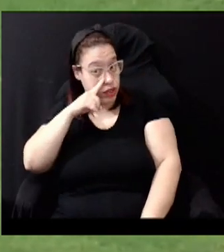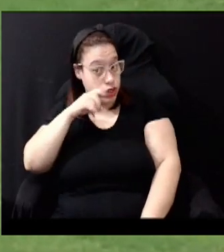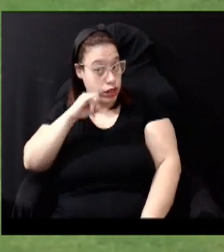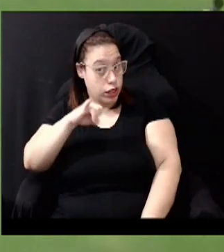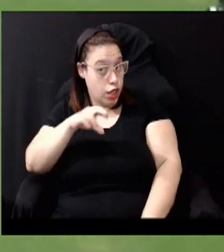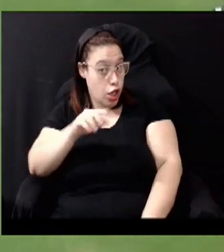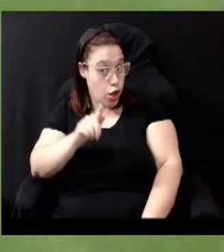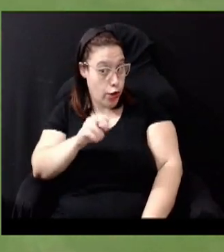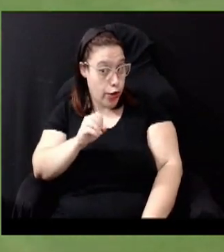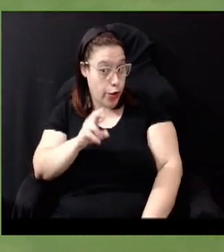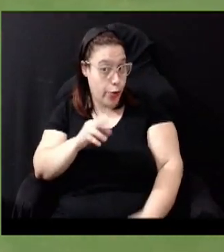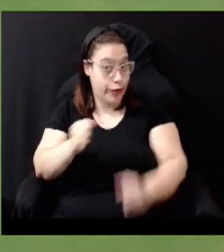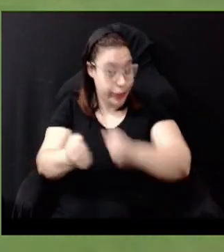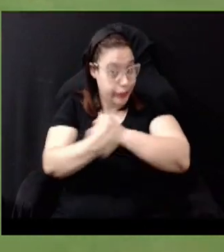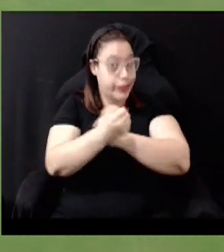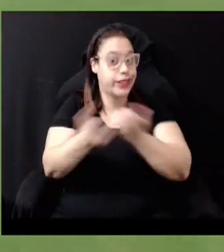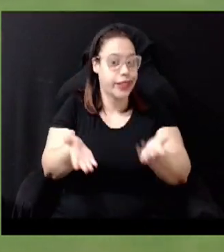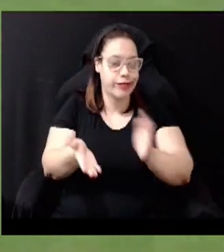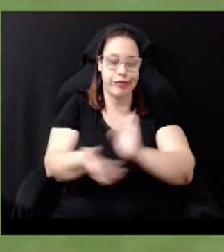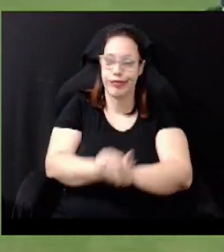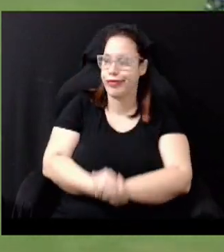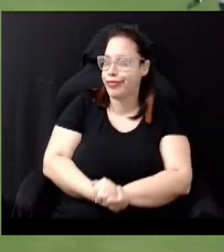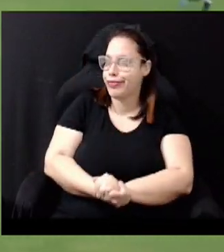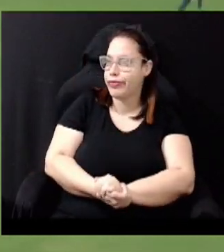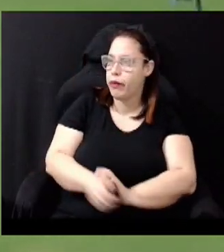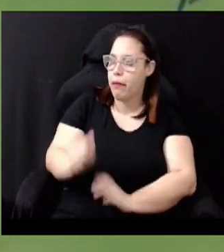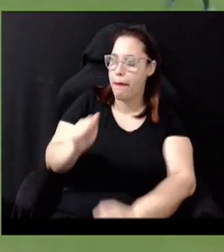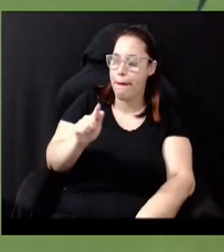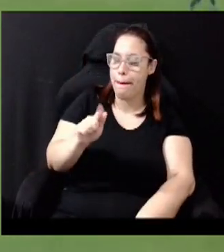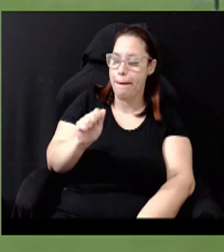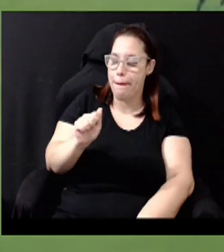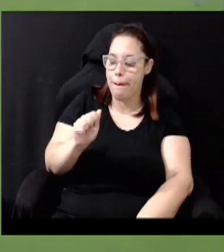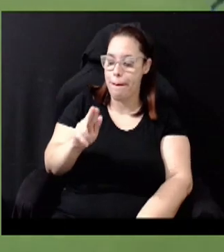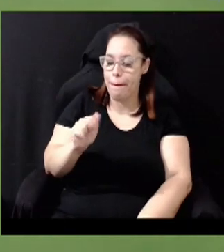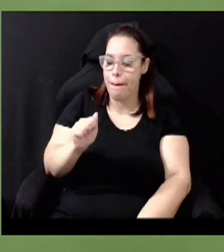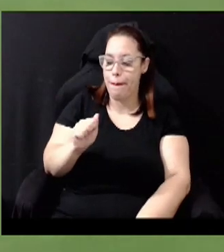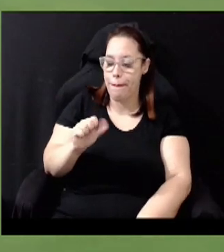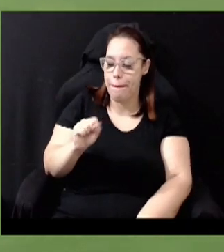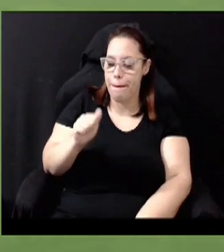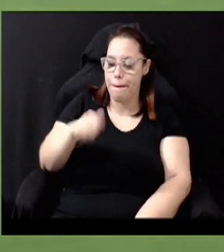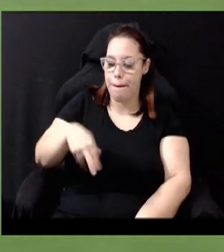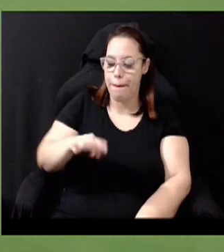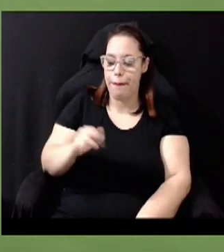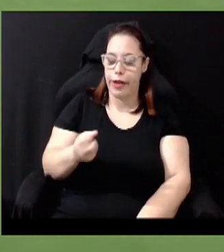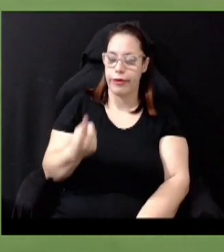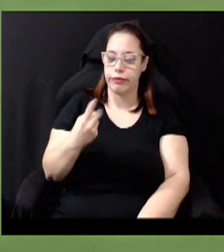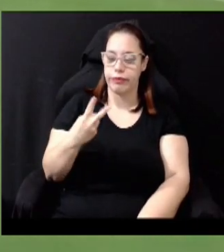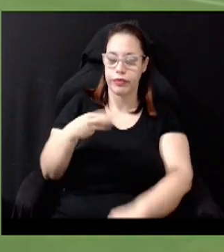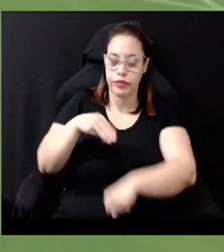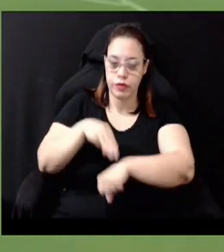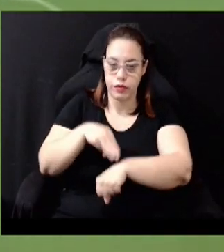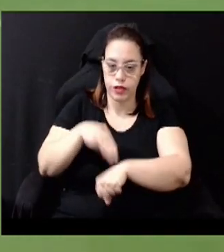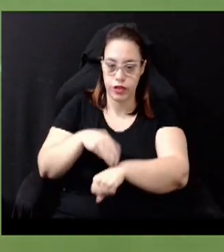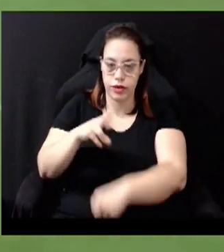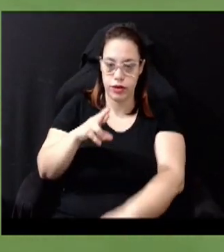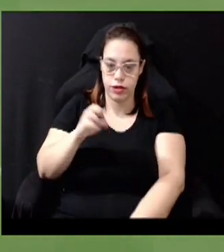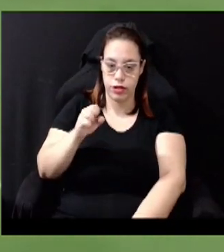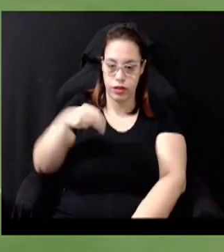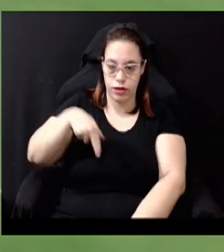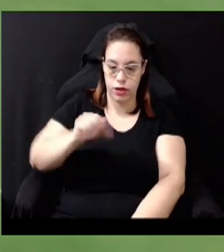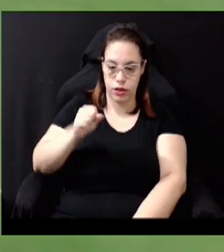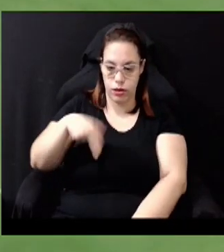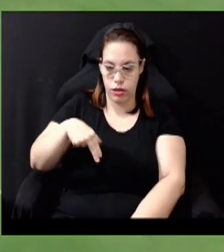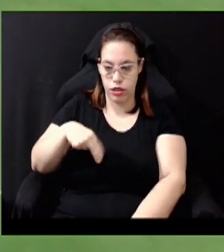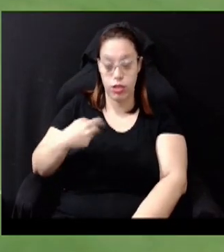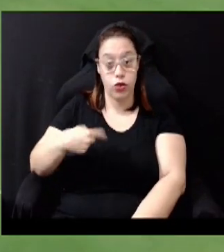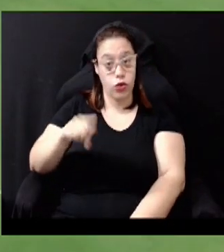defesa. O Água Santa respondeu aos 12 minutos com Renan Castro e Diogo Silva foi no